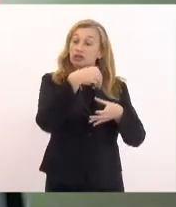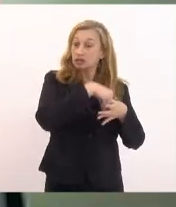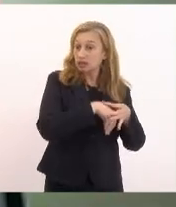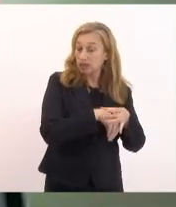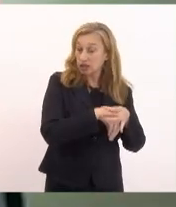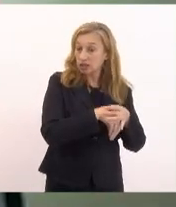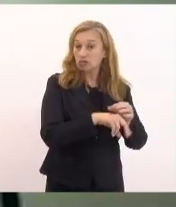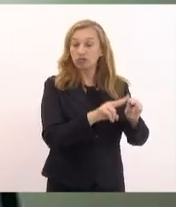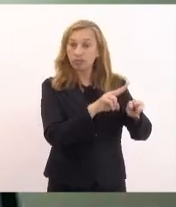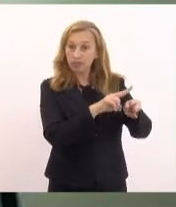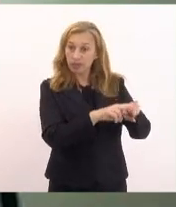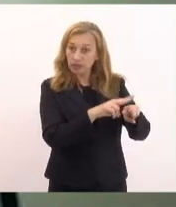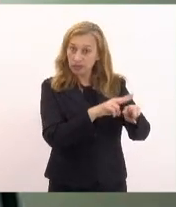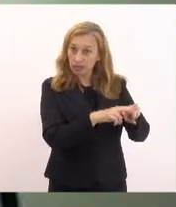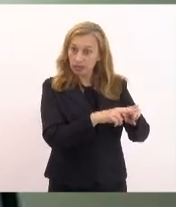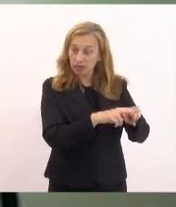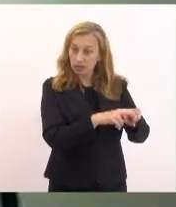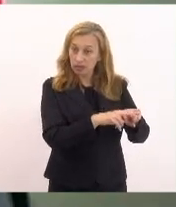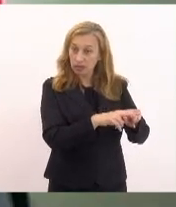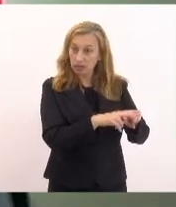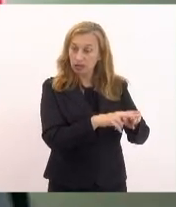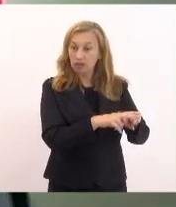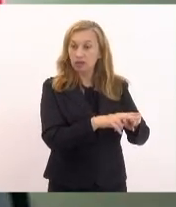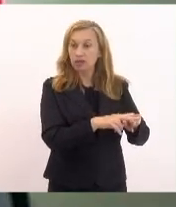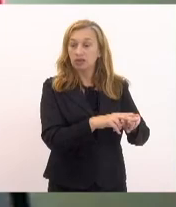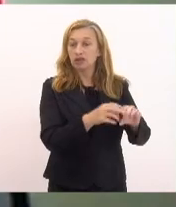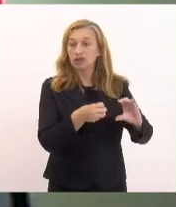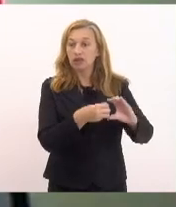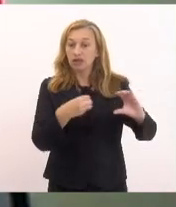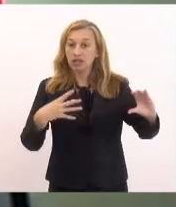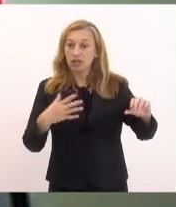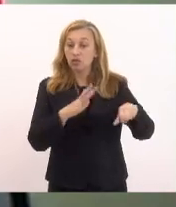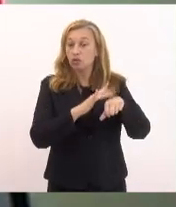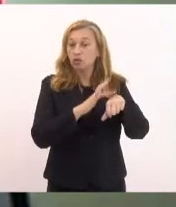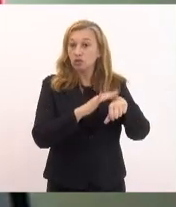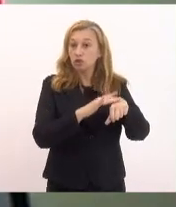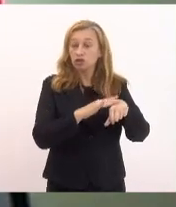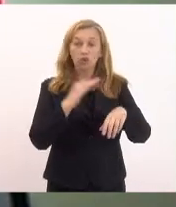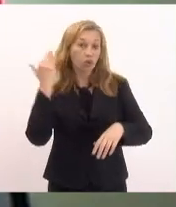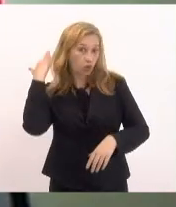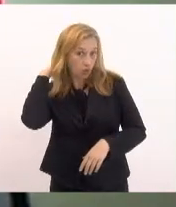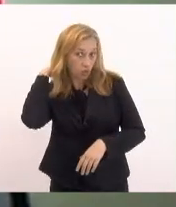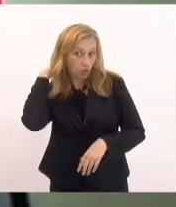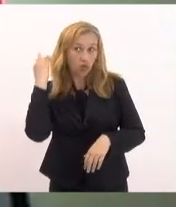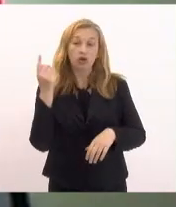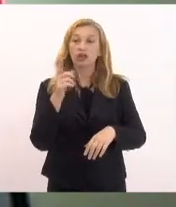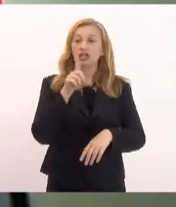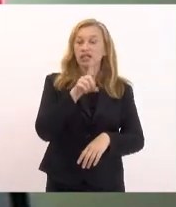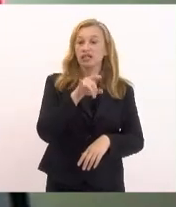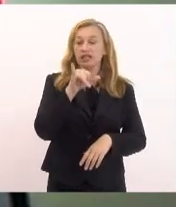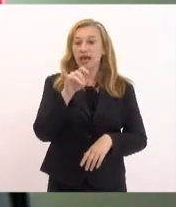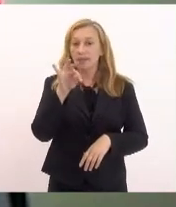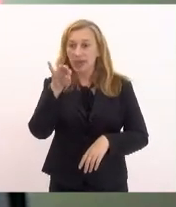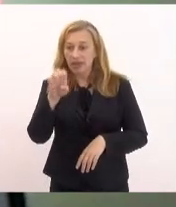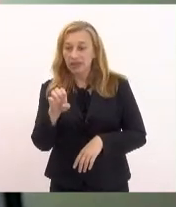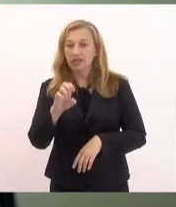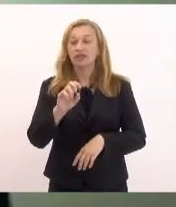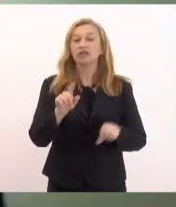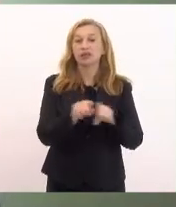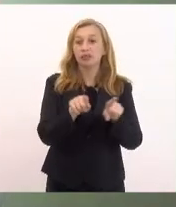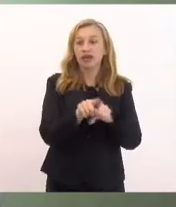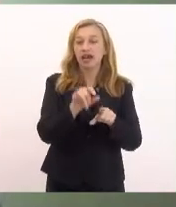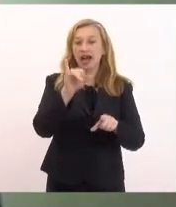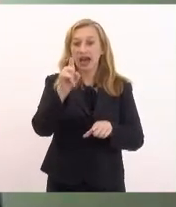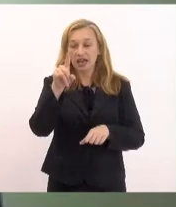sistema penitenciário, caracterizado por doenças como tuberculose, diabetes, AIDS, entre outros.